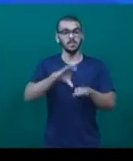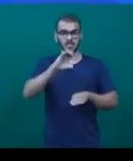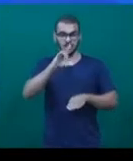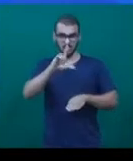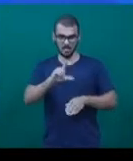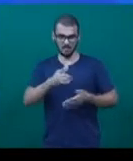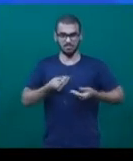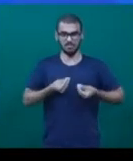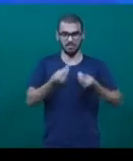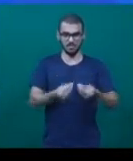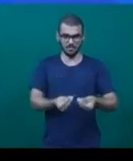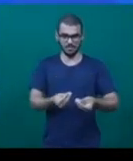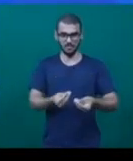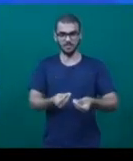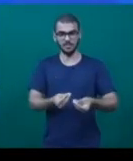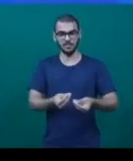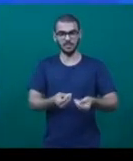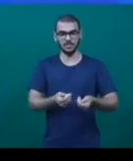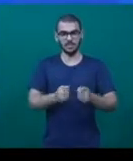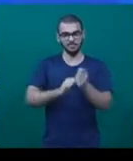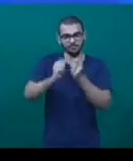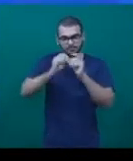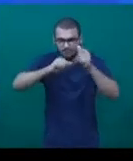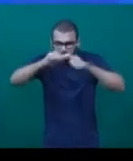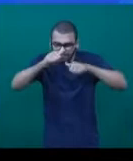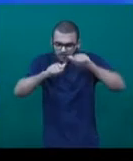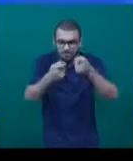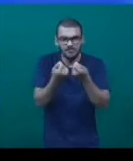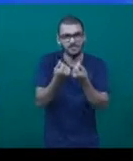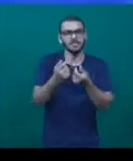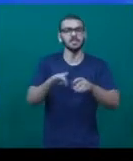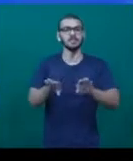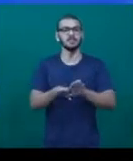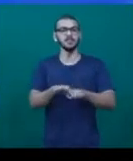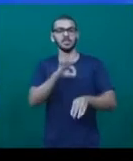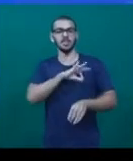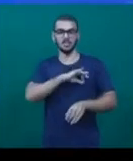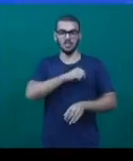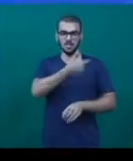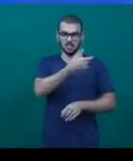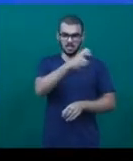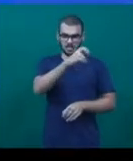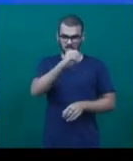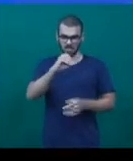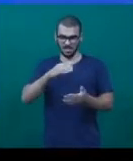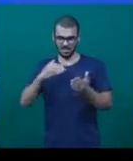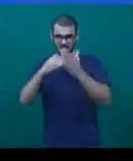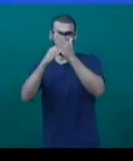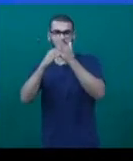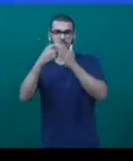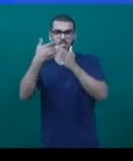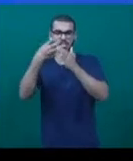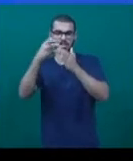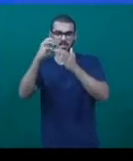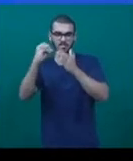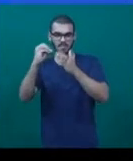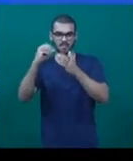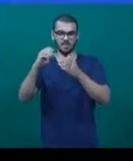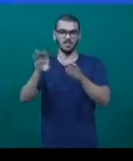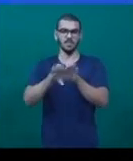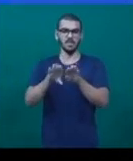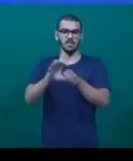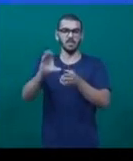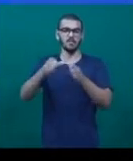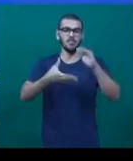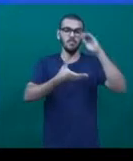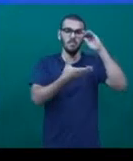CDL também está com vagas abertas. Para analista financeiro, o salário é de R$ 2.500 a R$ 3.000, mais